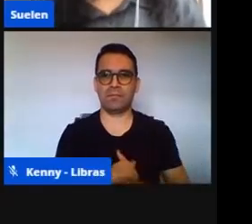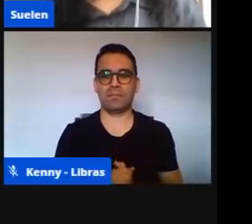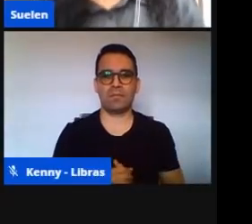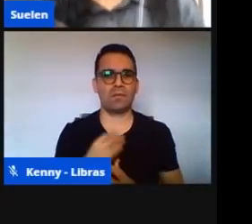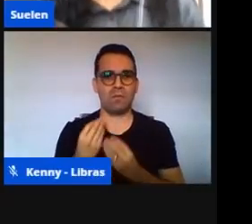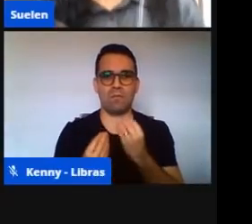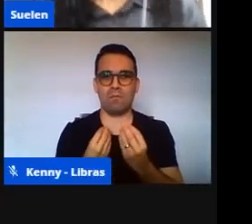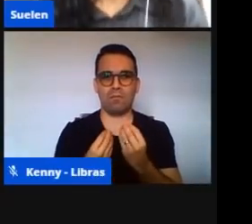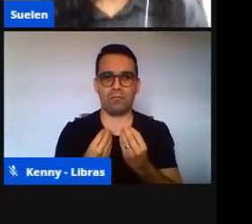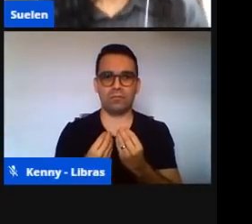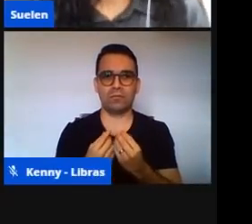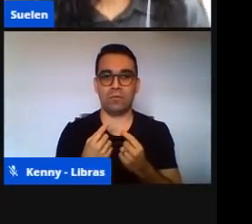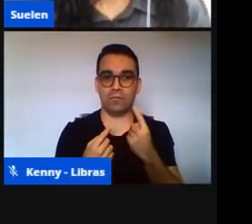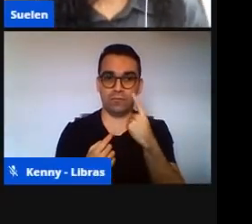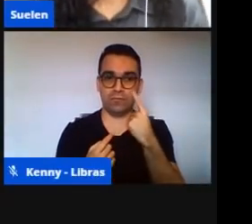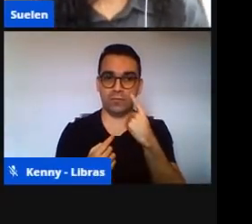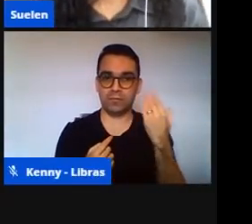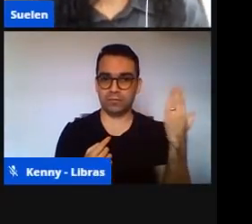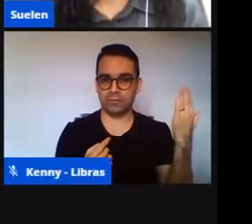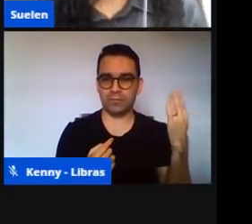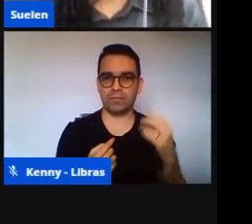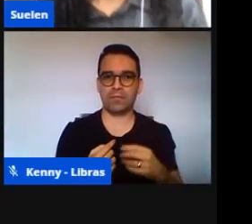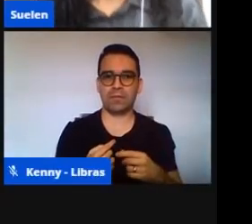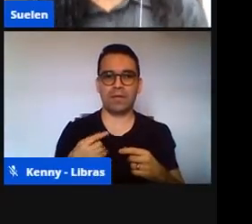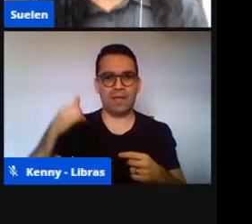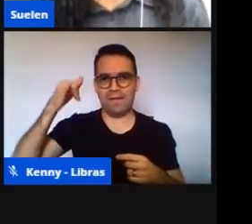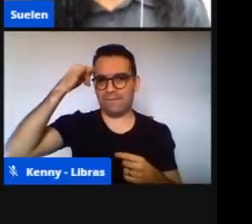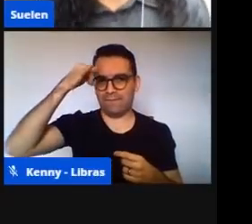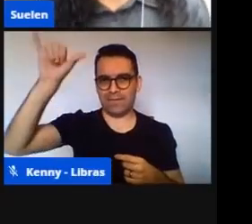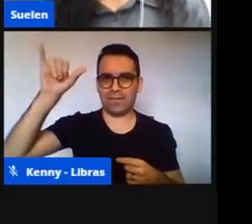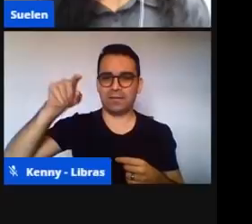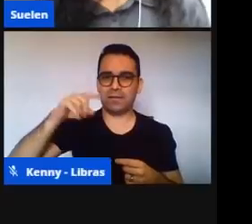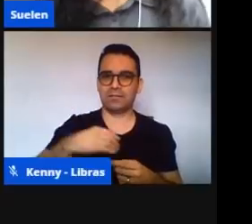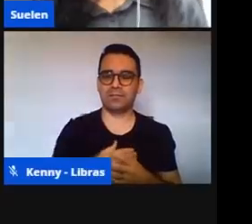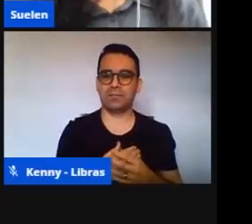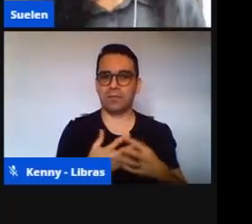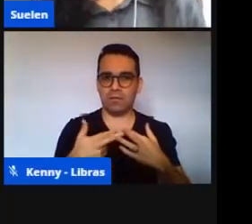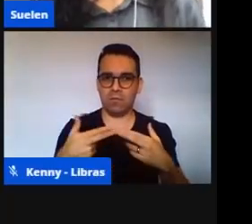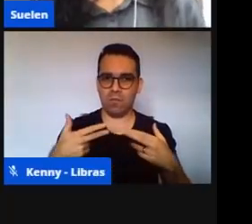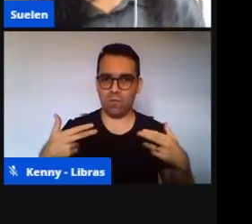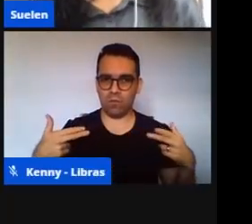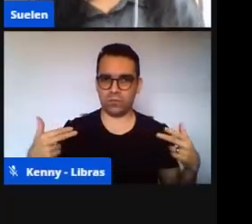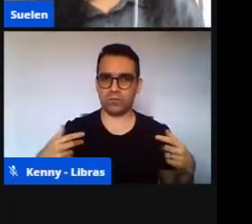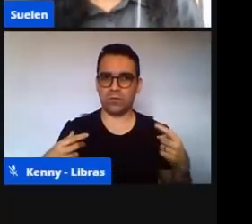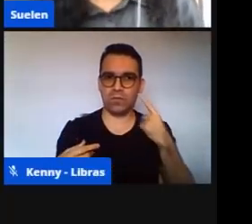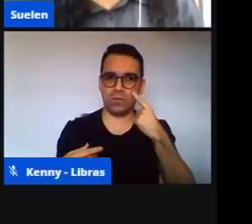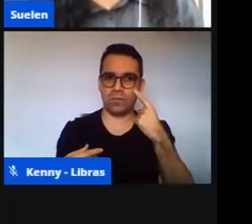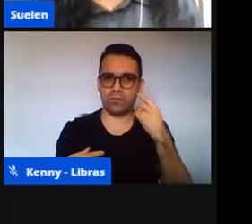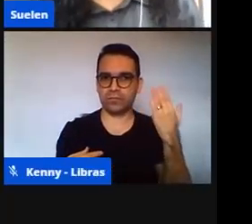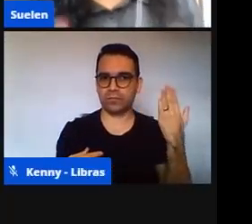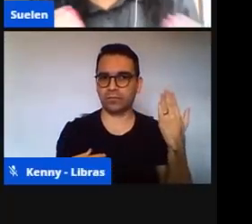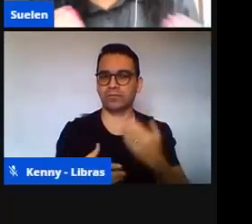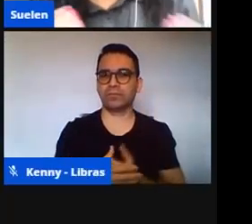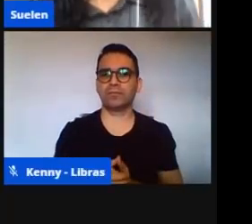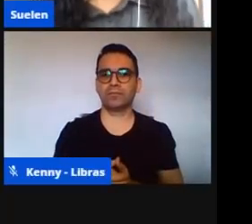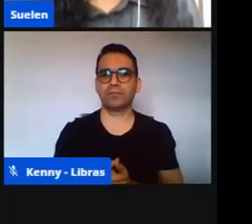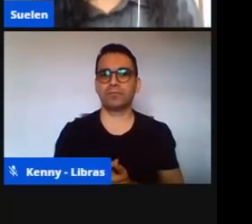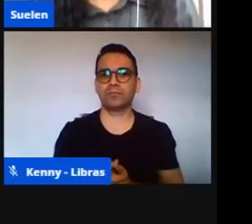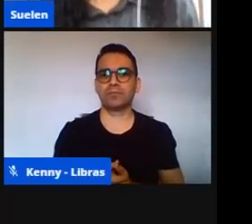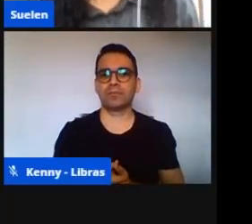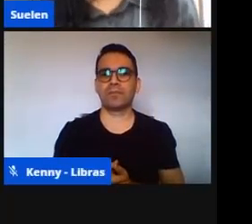isso, mas é importante enfatizar novamente. Agora, mais que nunca, a gente tem que